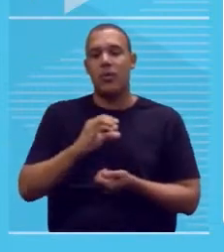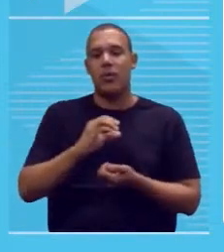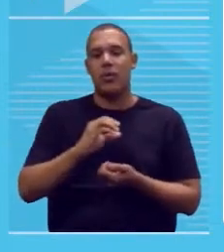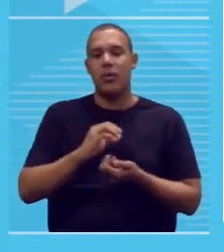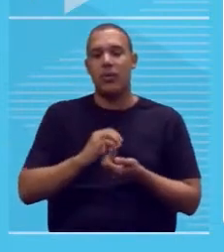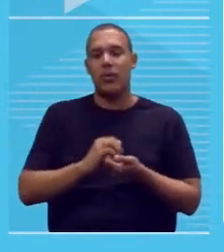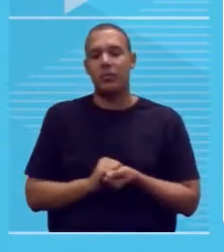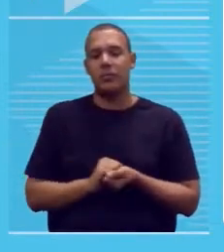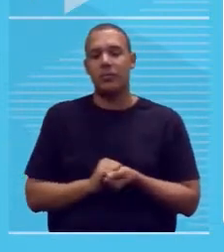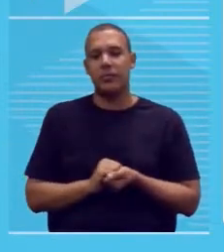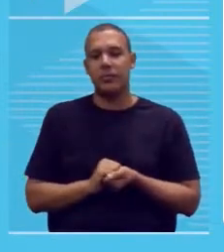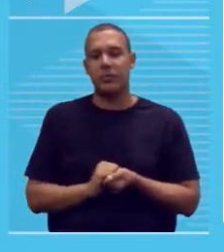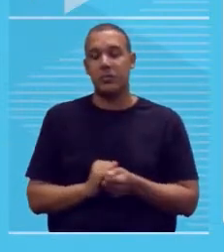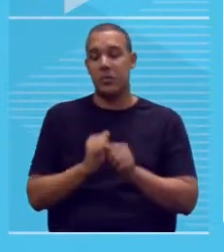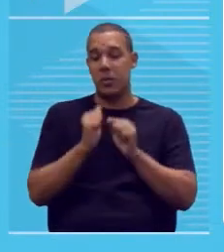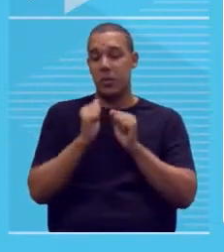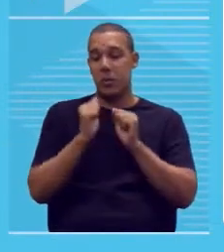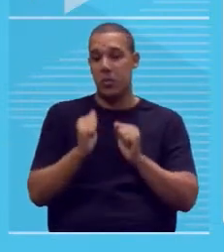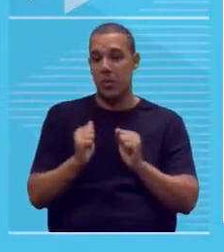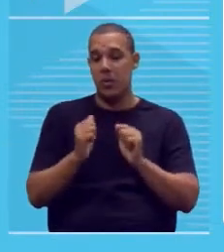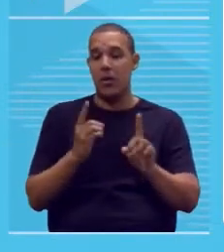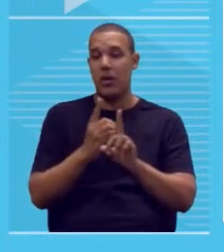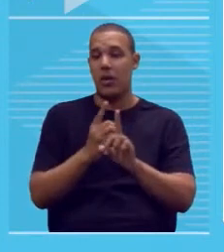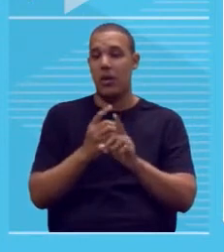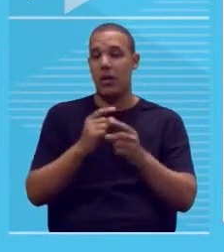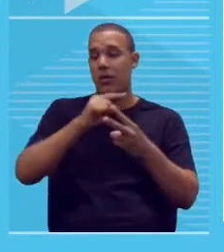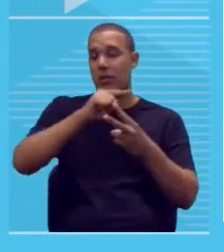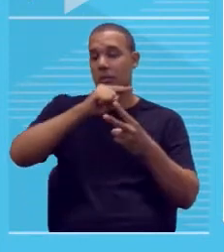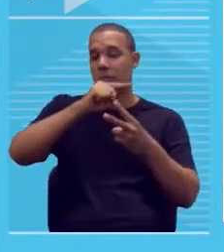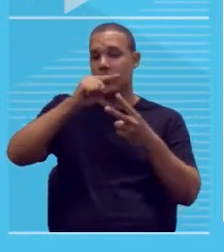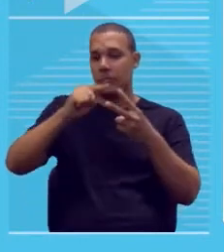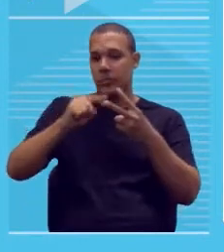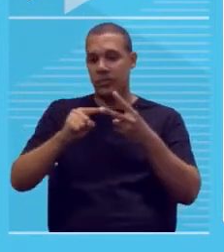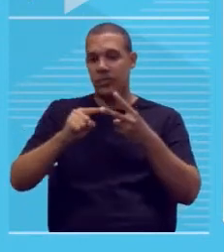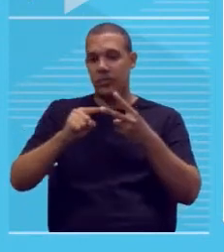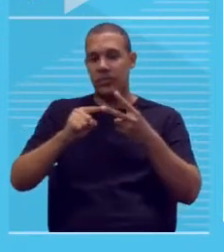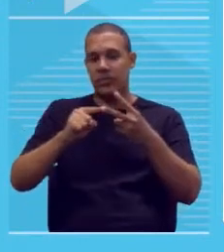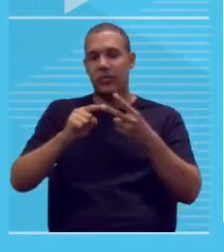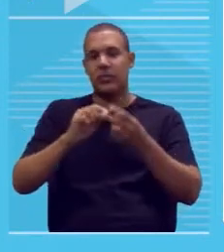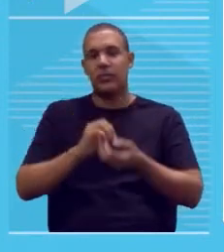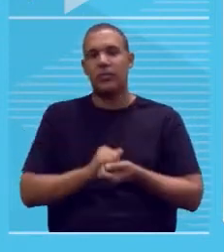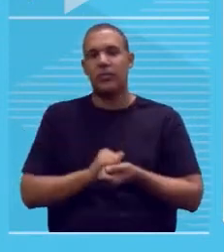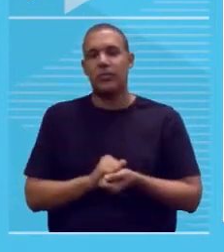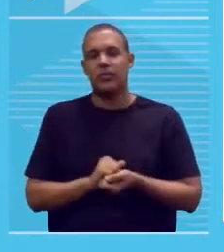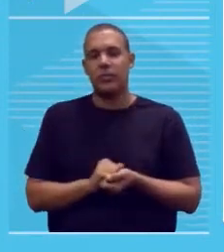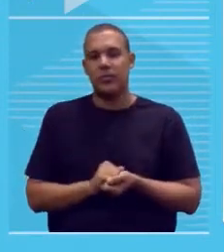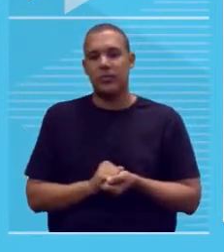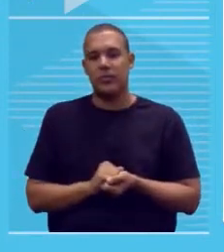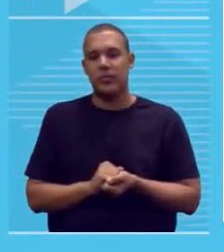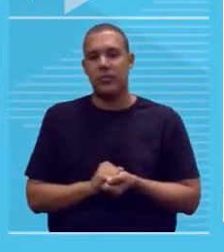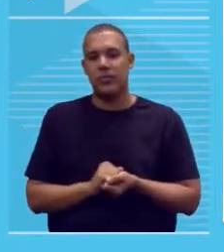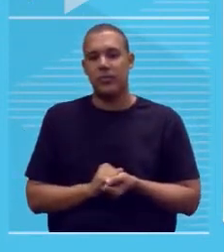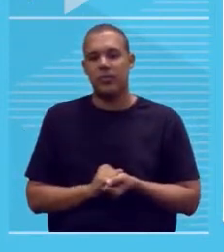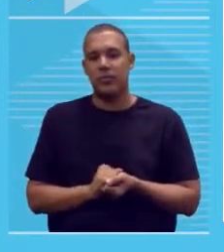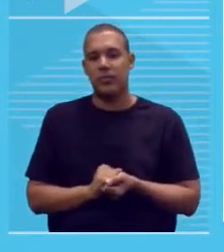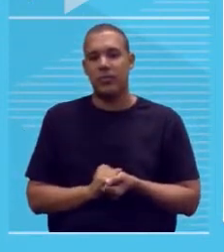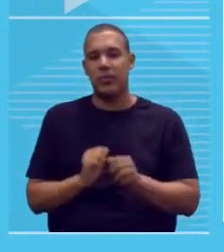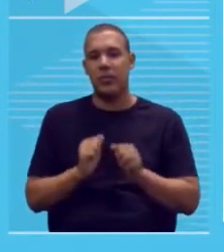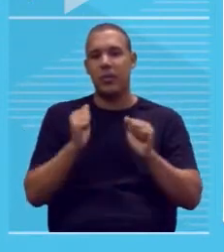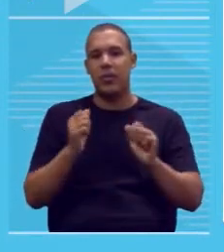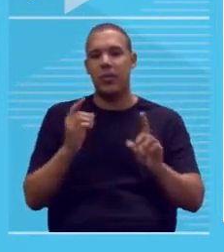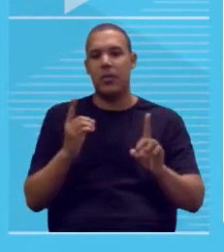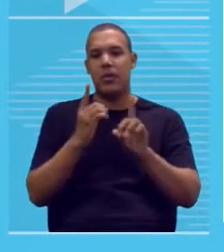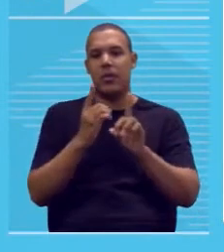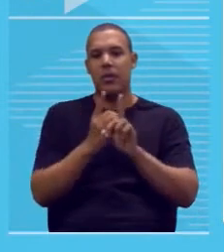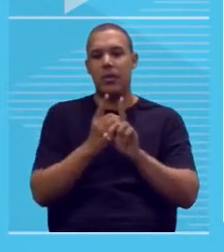Que eu posso estar encontrando este coeficiente angular de duas formas. Tranquilo, grande Gabriel. Um abraço, querido. Eu posso estar encontrando a partir